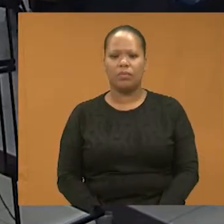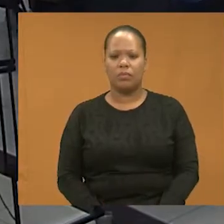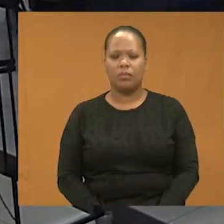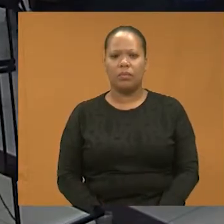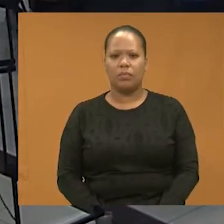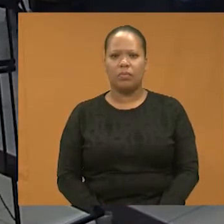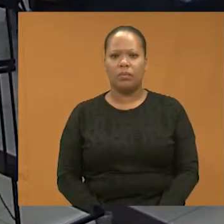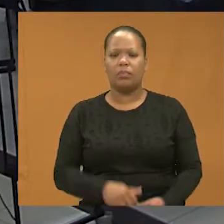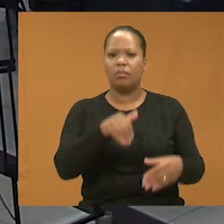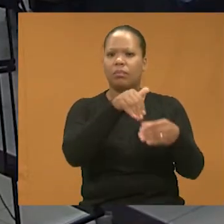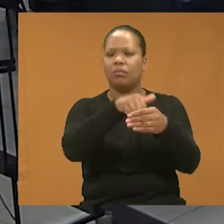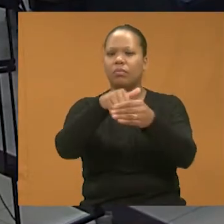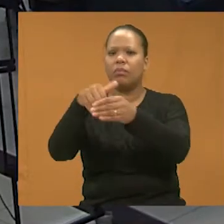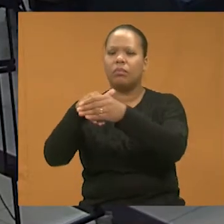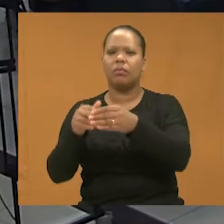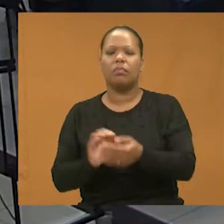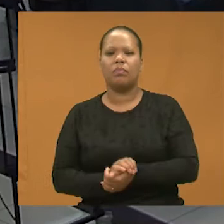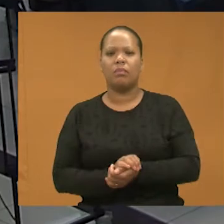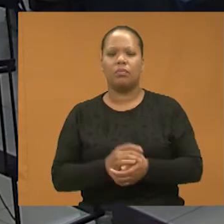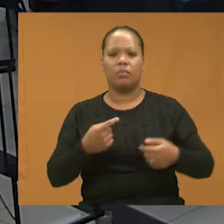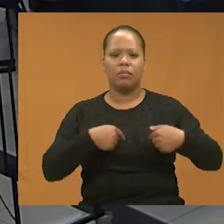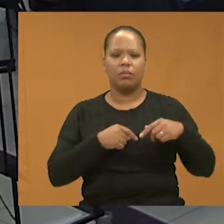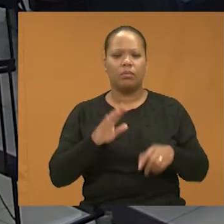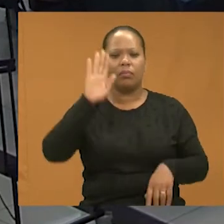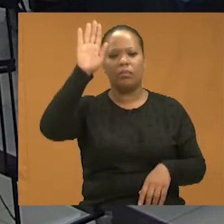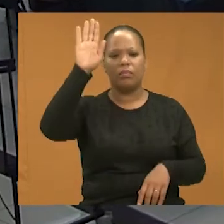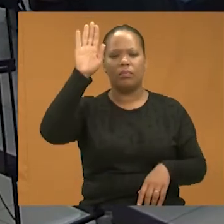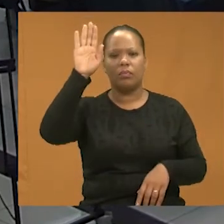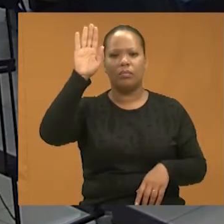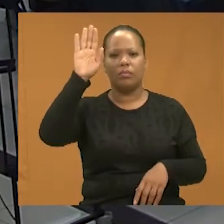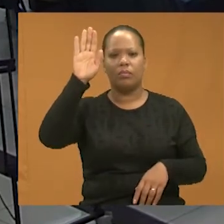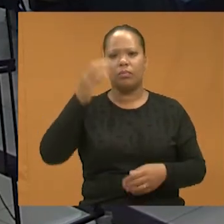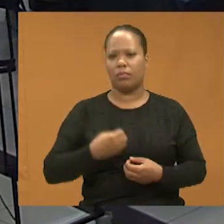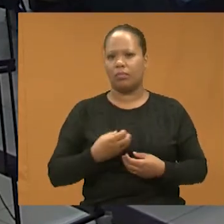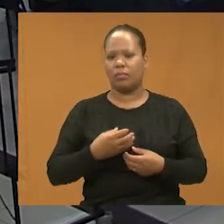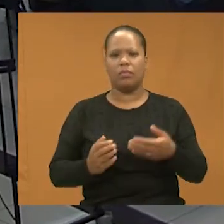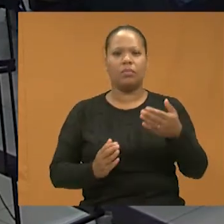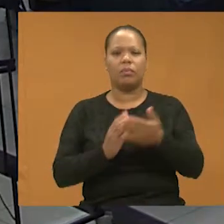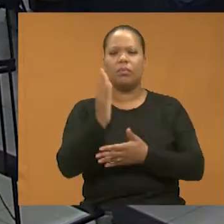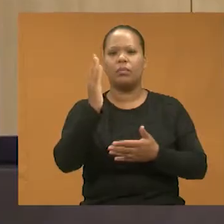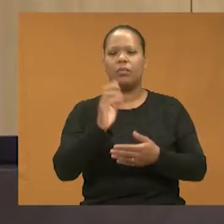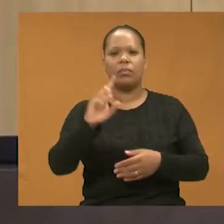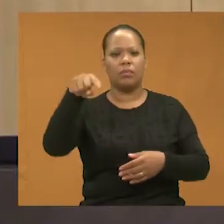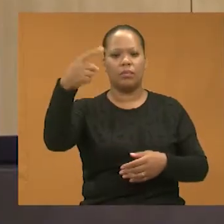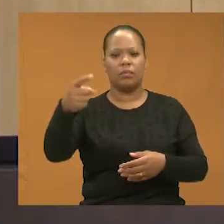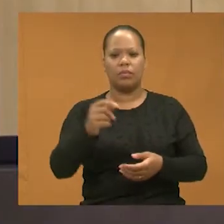Pedido de informações em votação. Os vereadores contrários se manifestem levantando o braço. Pedido de informações aprovado.